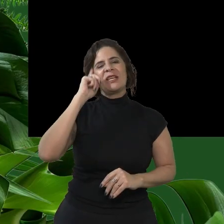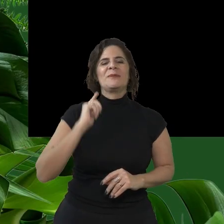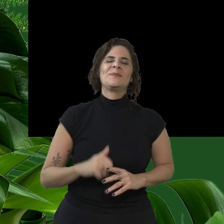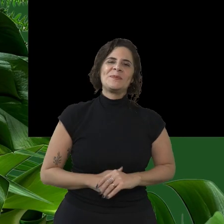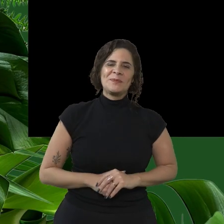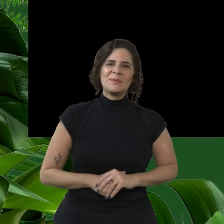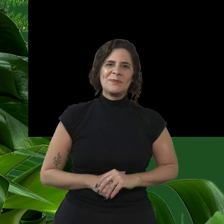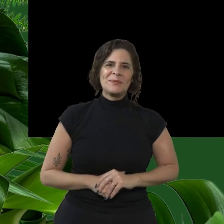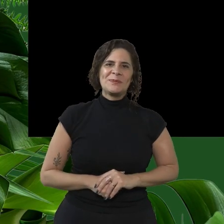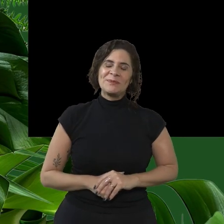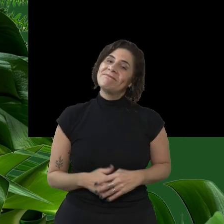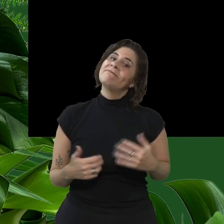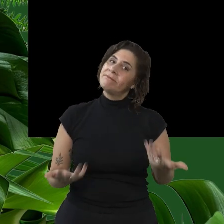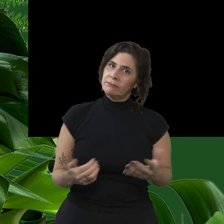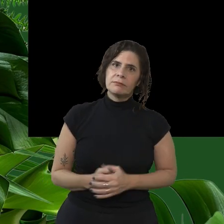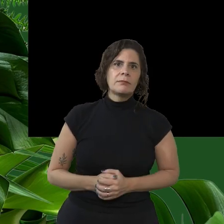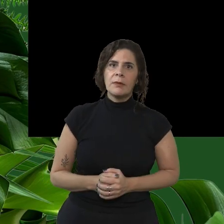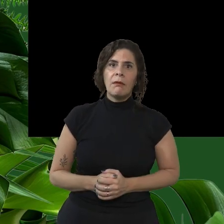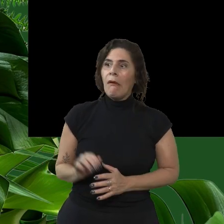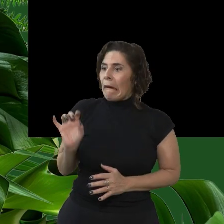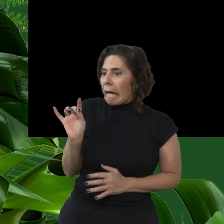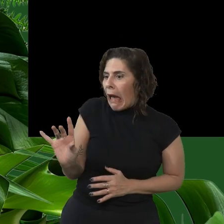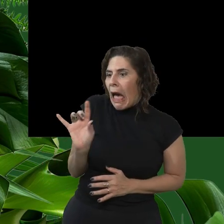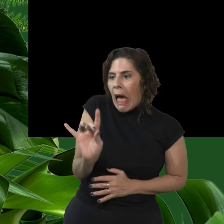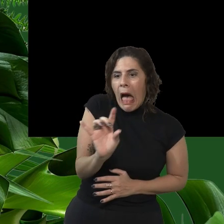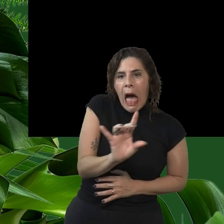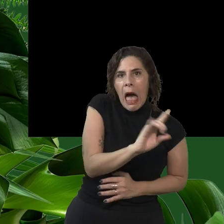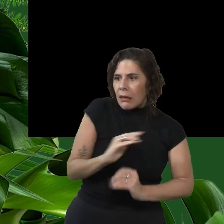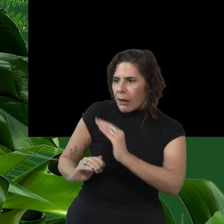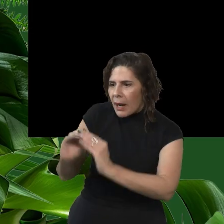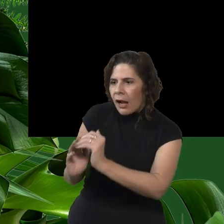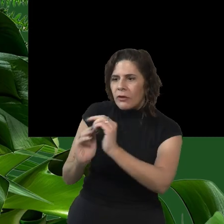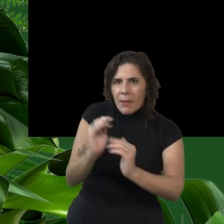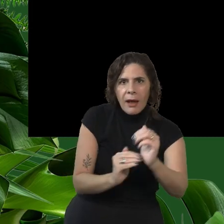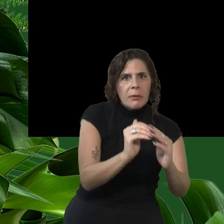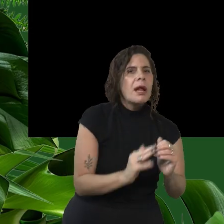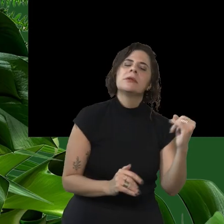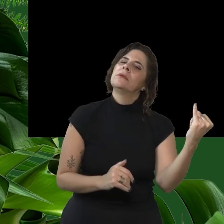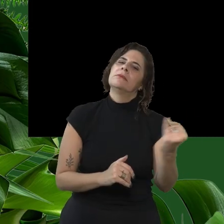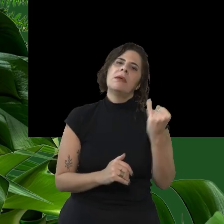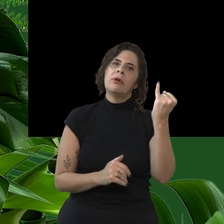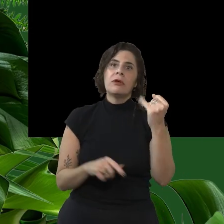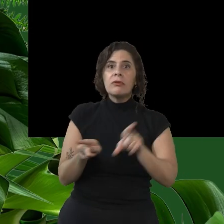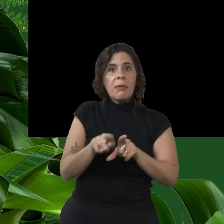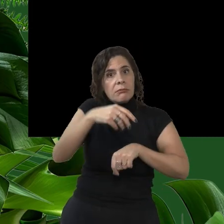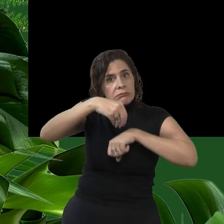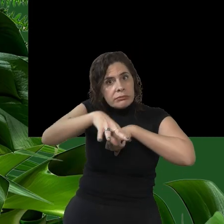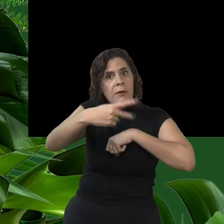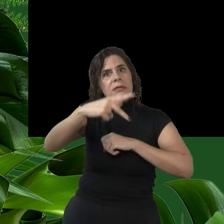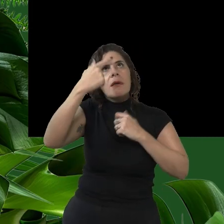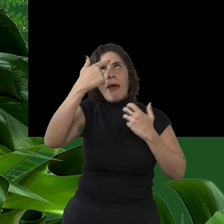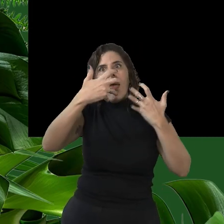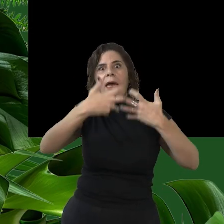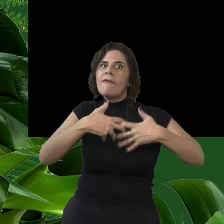Maravilha. Eu acho que cada ação importa, né? Então, cada reflexão no dia a dia é importante e a gente também tem que usar a